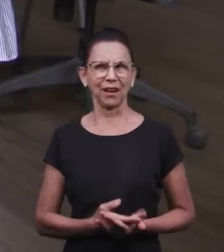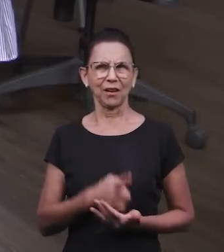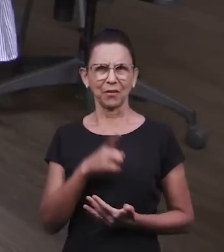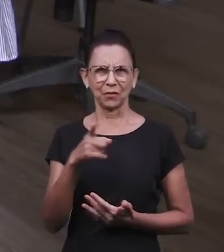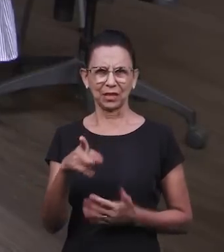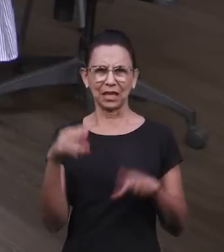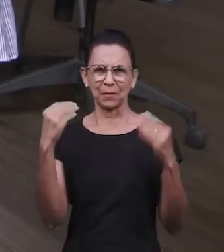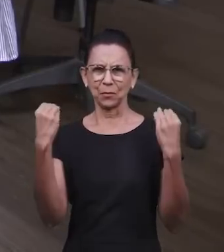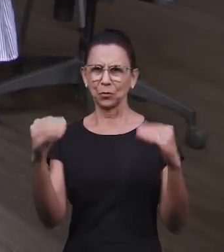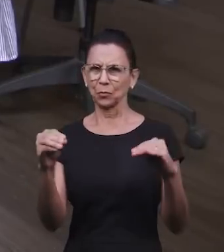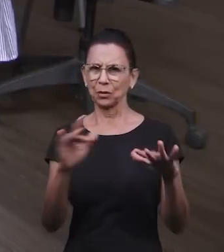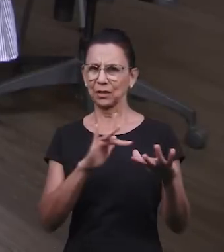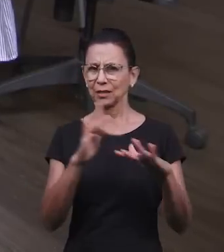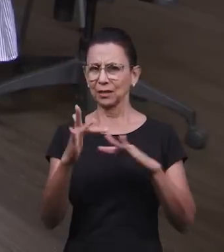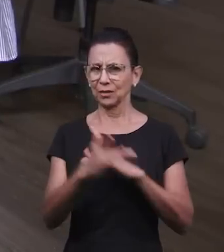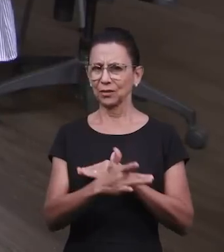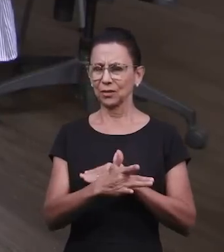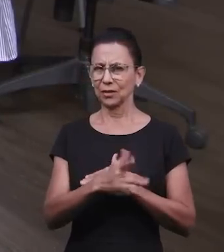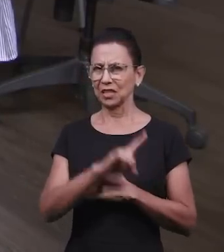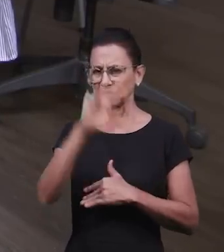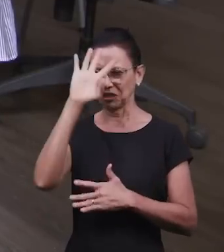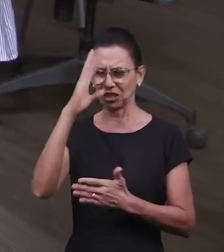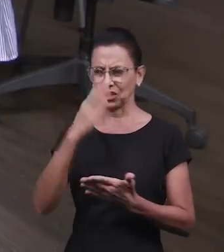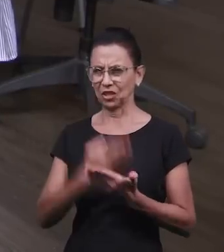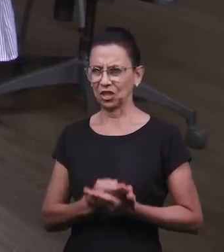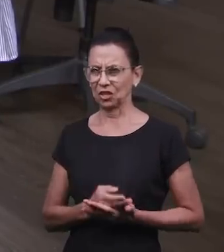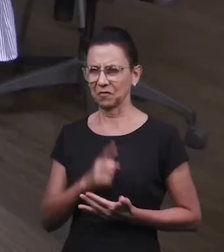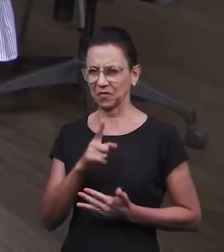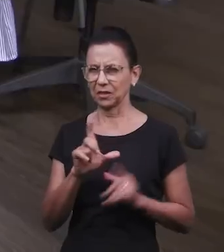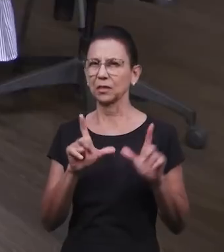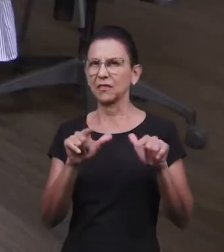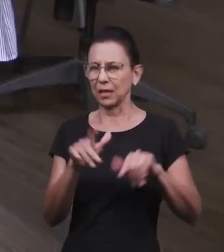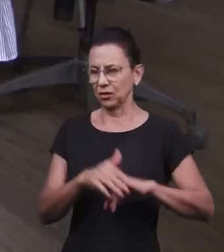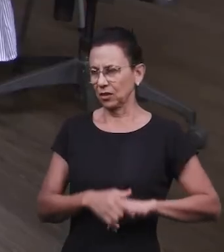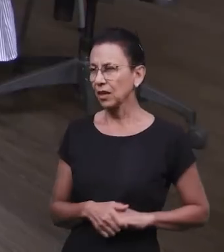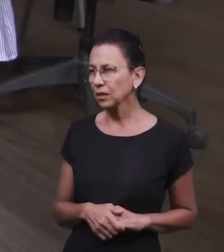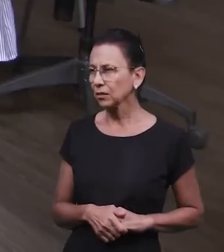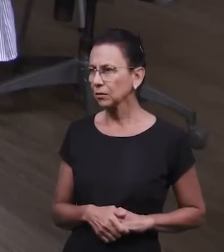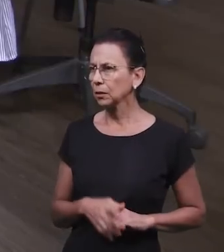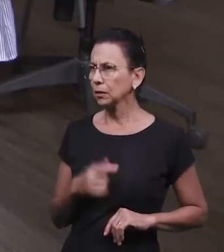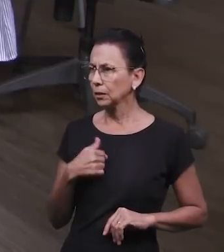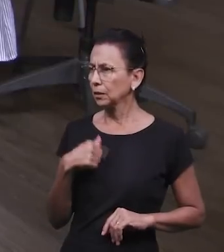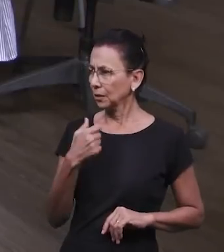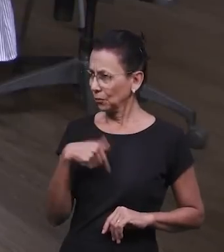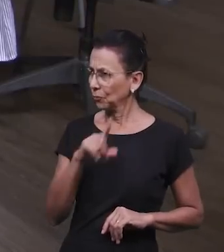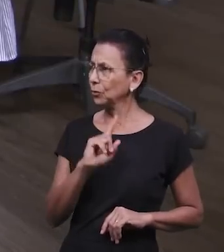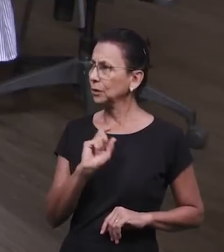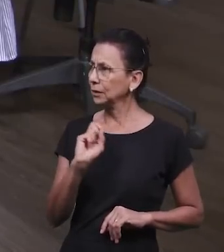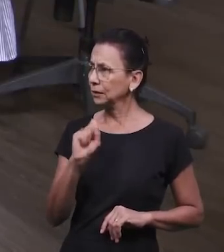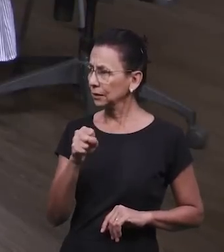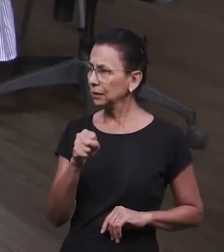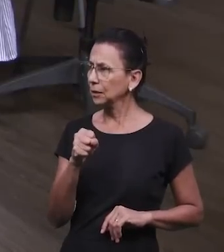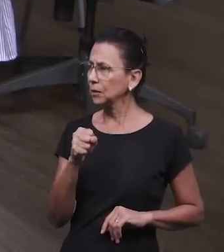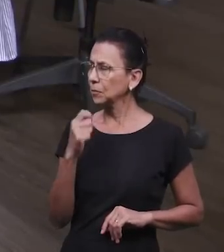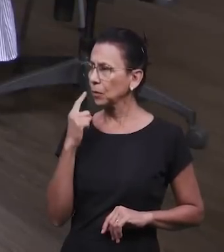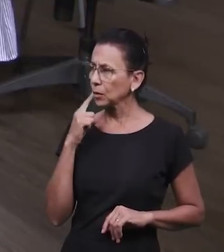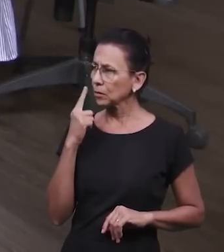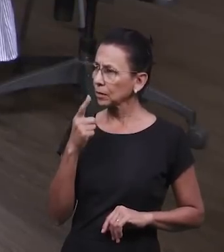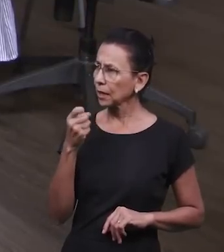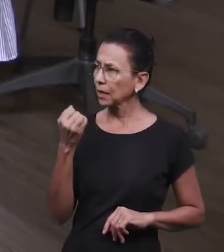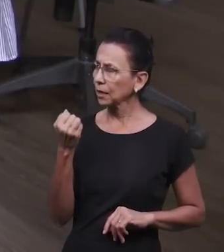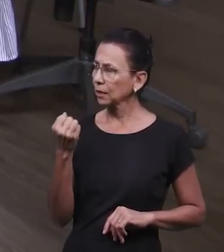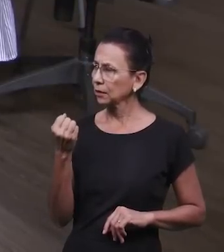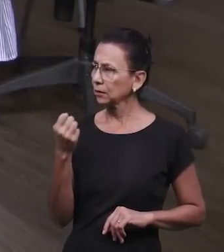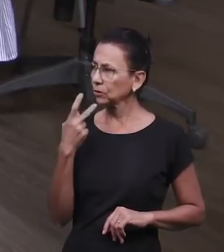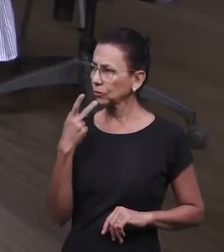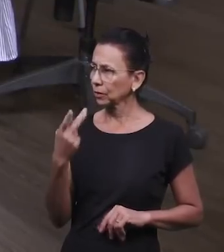vocês não postaram é porque não viajaram. Tá, se você não quer acreditar, não acredite, mas que eu fui, entendeu? Posso, inclusive, relatar